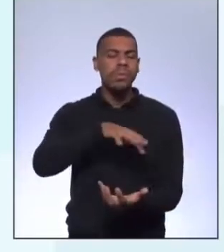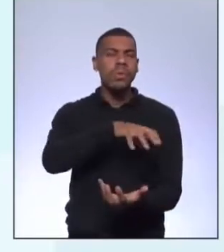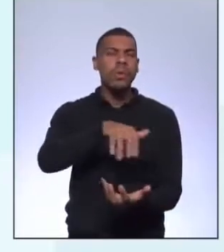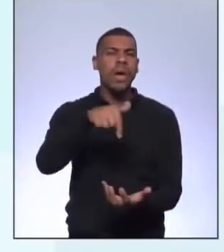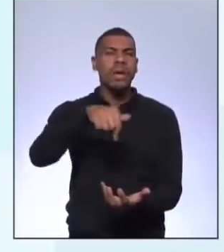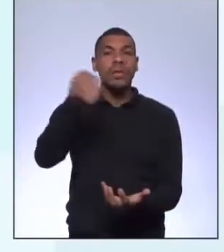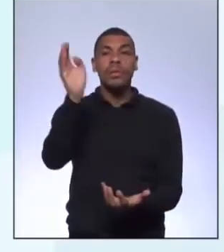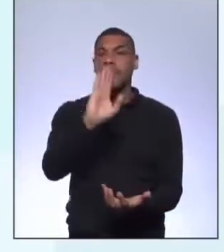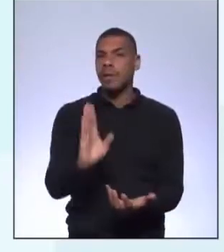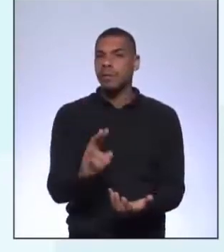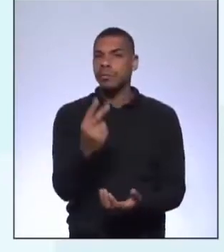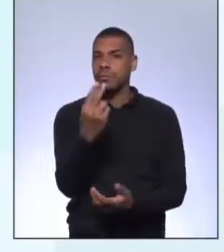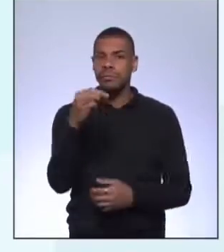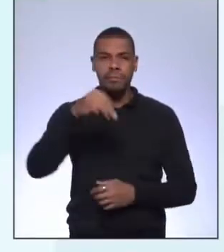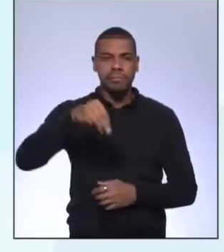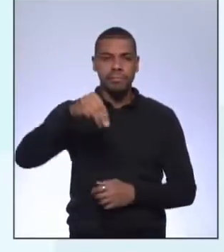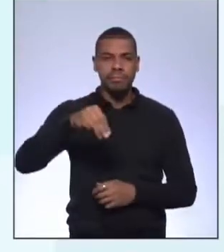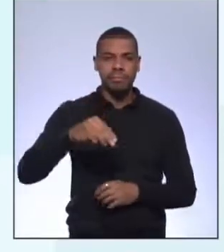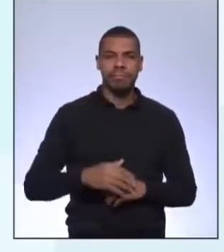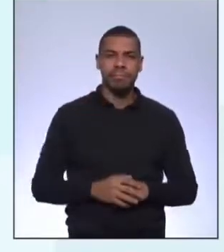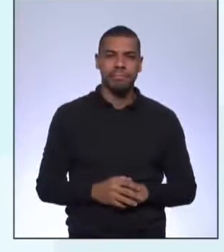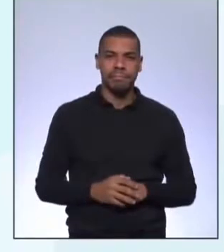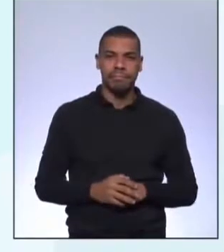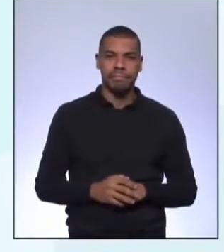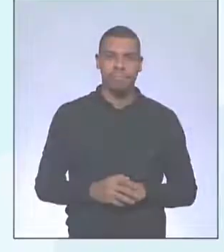2 minutinhos, por favor.